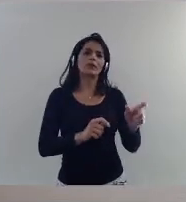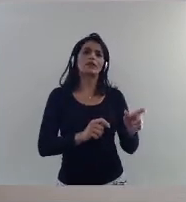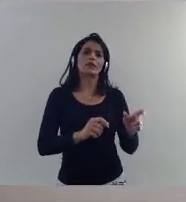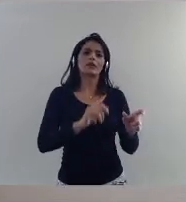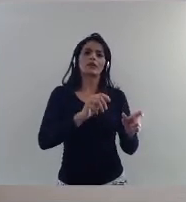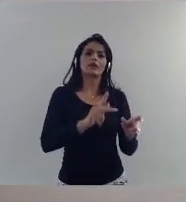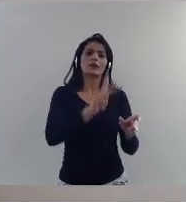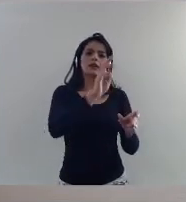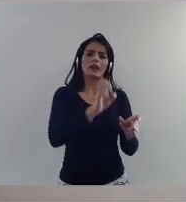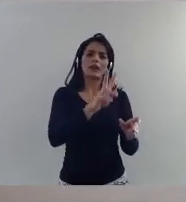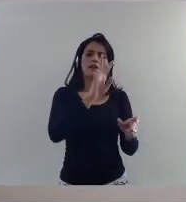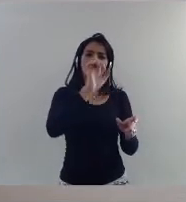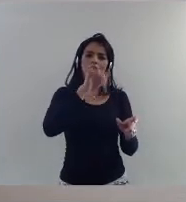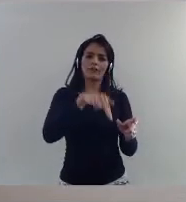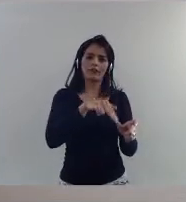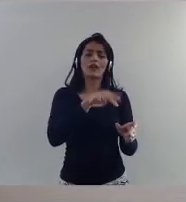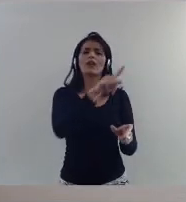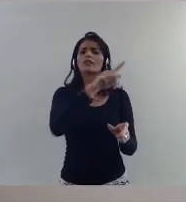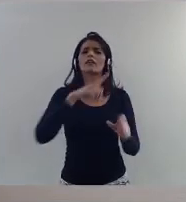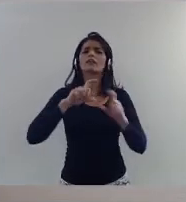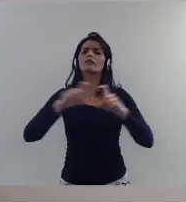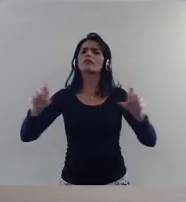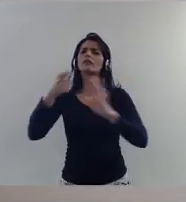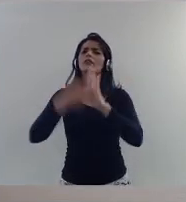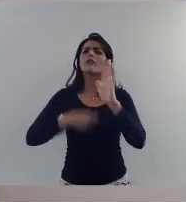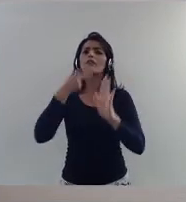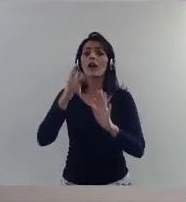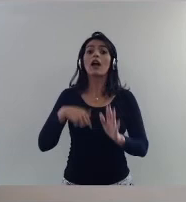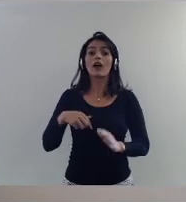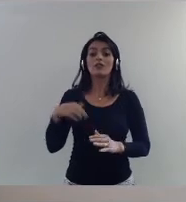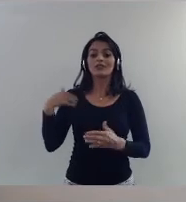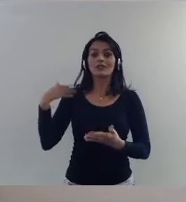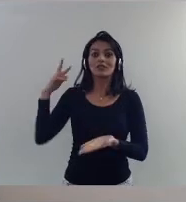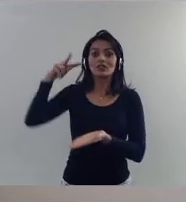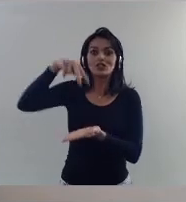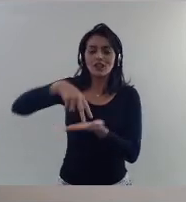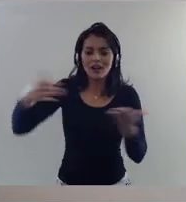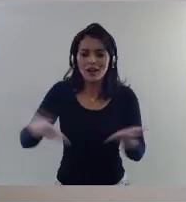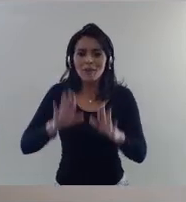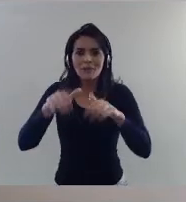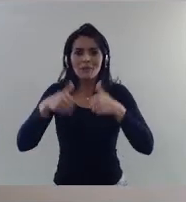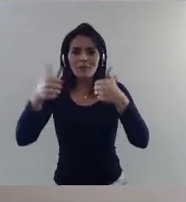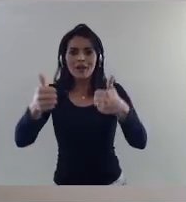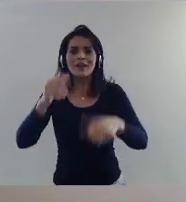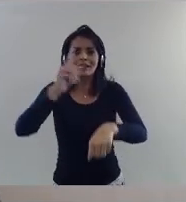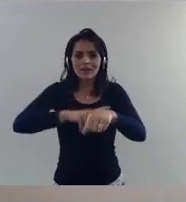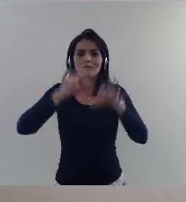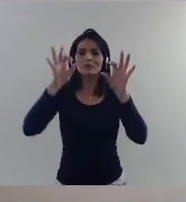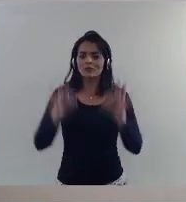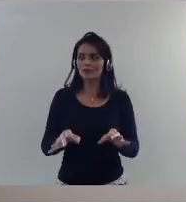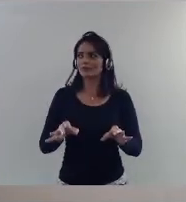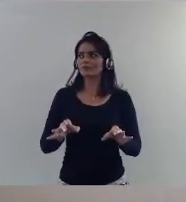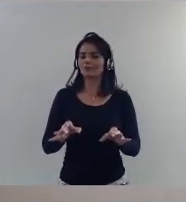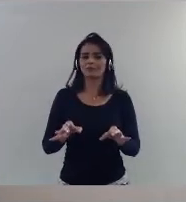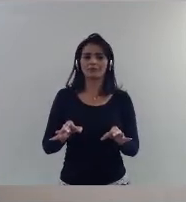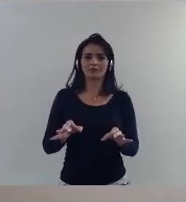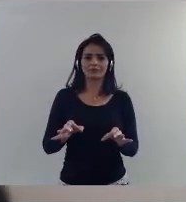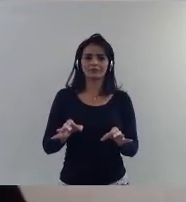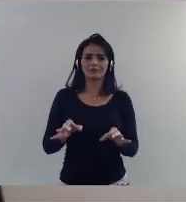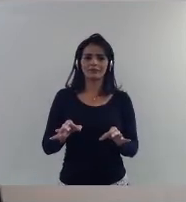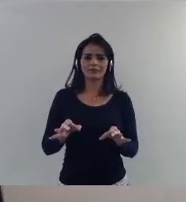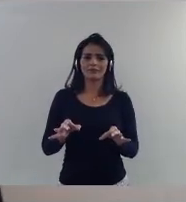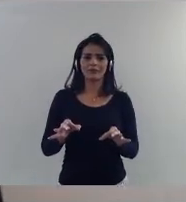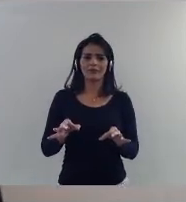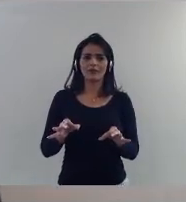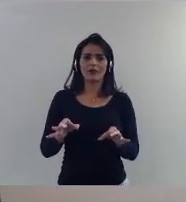chama Kevin Kelly, que ele tem um texto que fala: você chegou bem a tempo, que é para essa nossa ansiedade, né? Que é